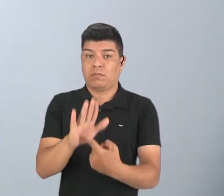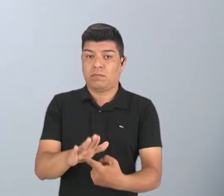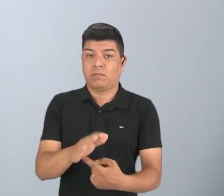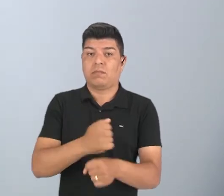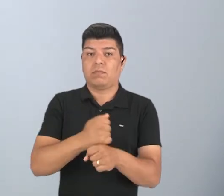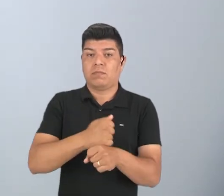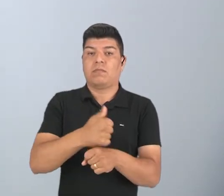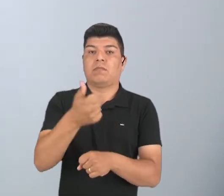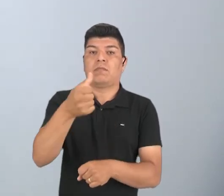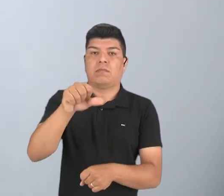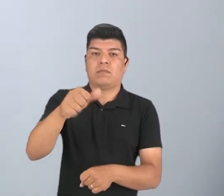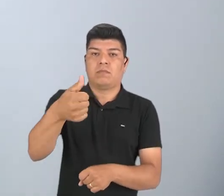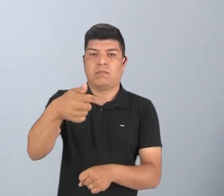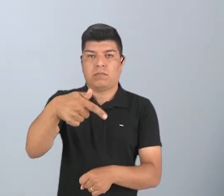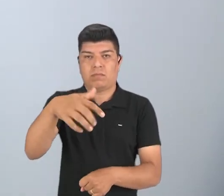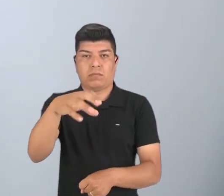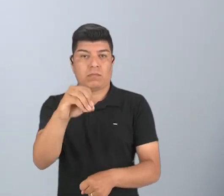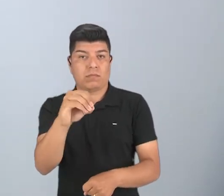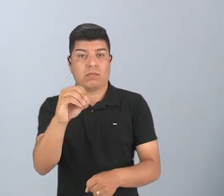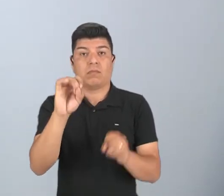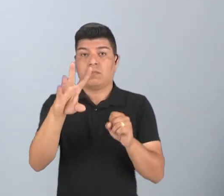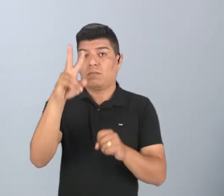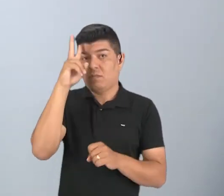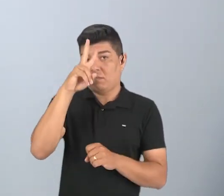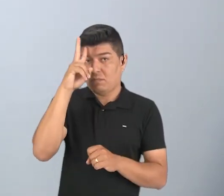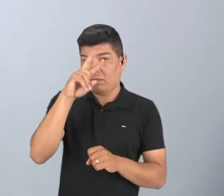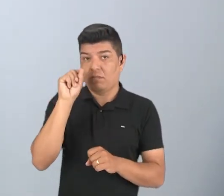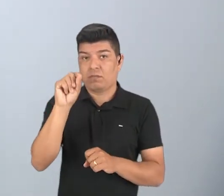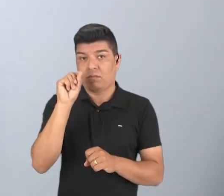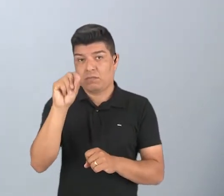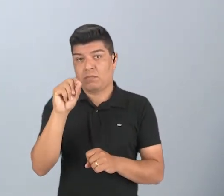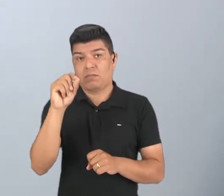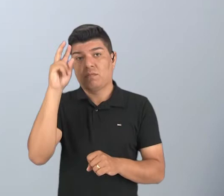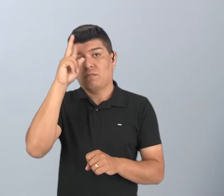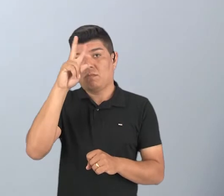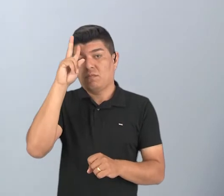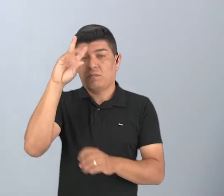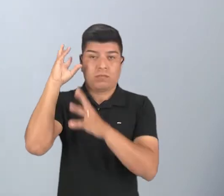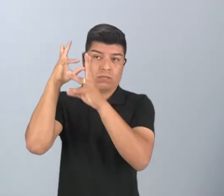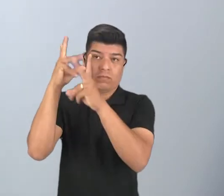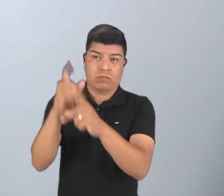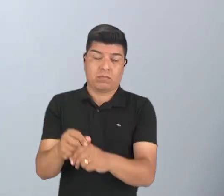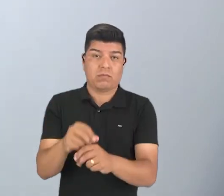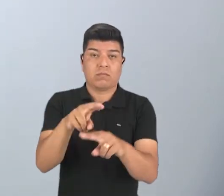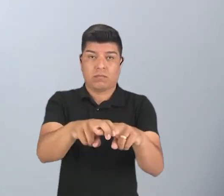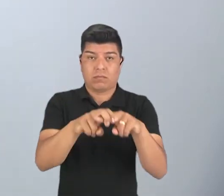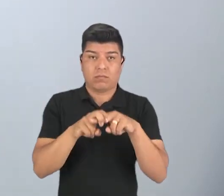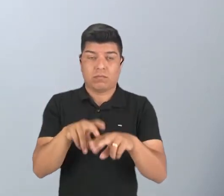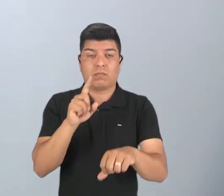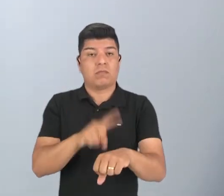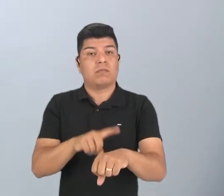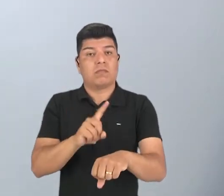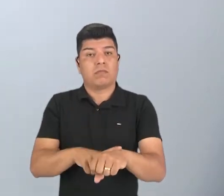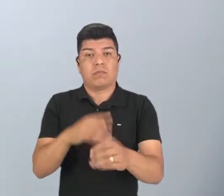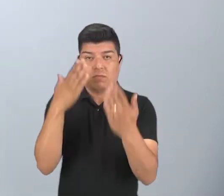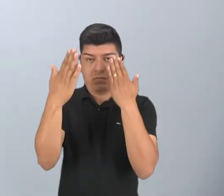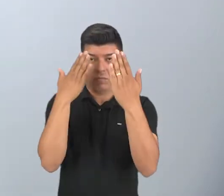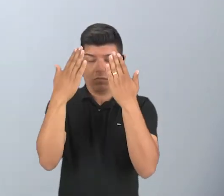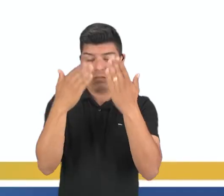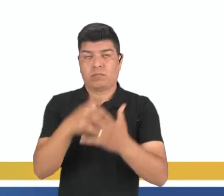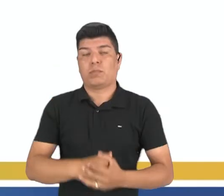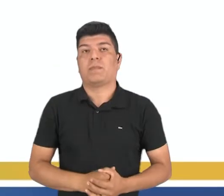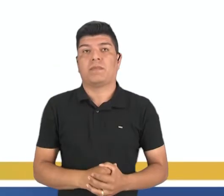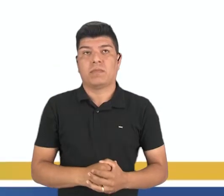de 70 e tal, mas só lembrando aí que é uma recordação e por isso o tempo é